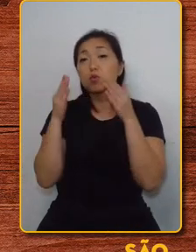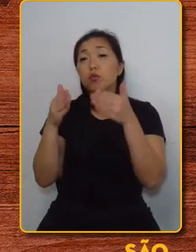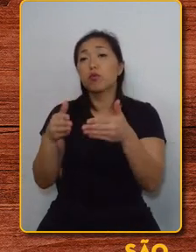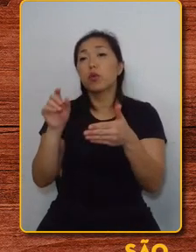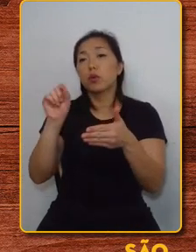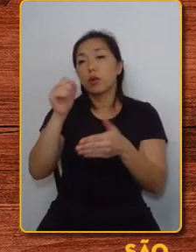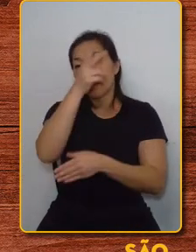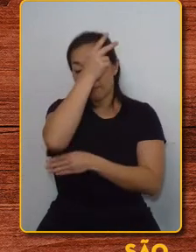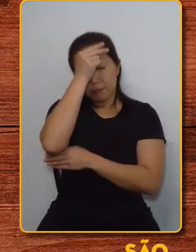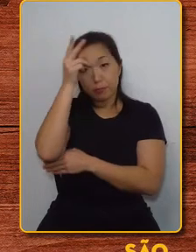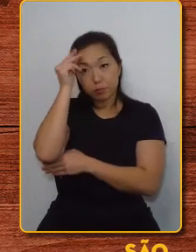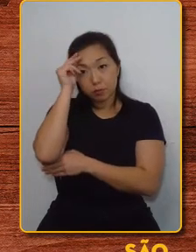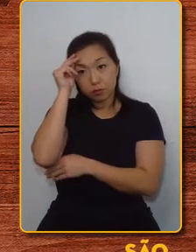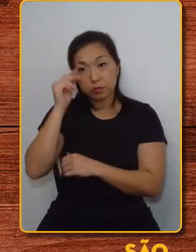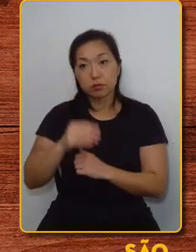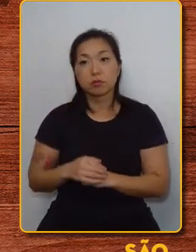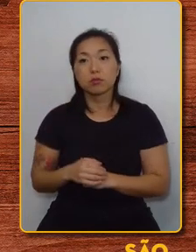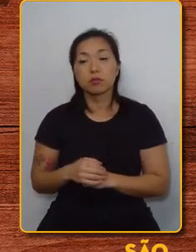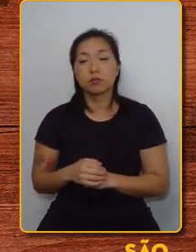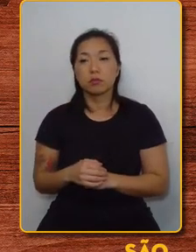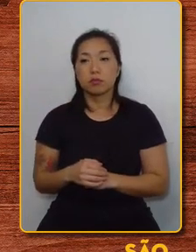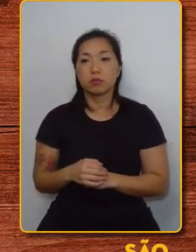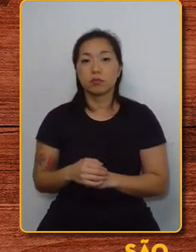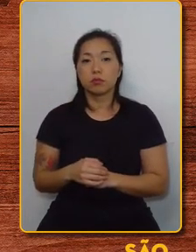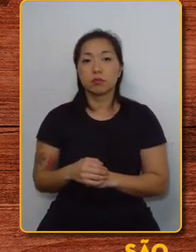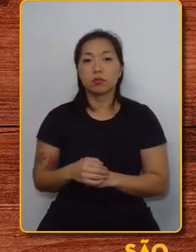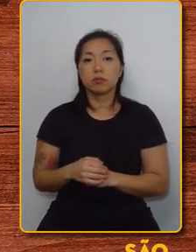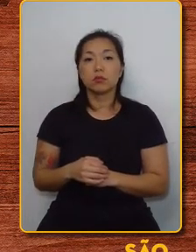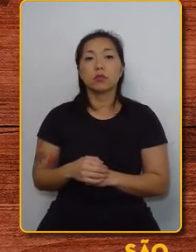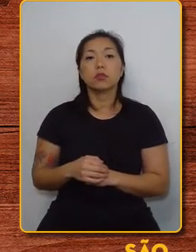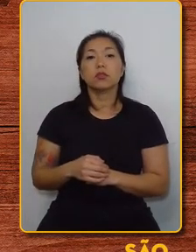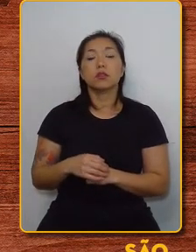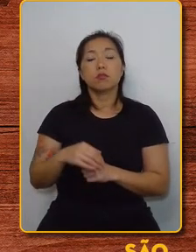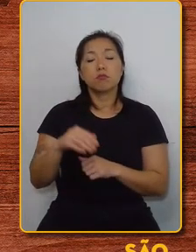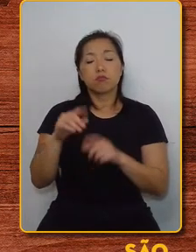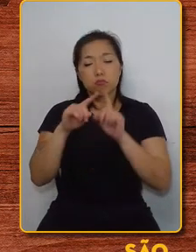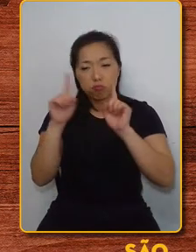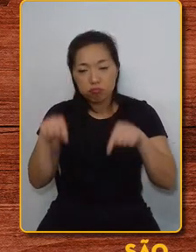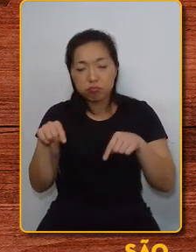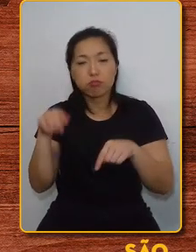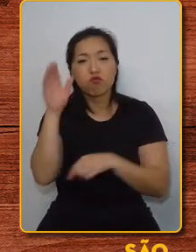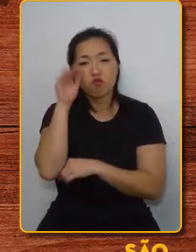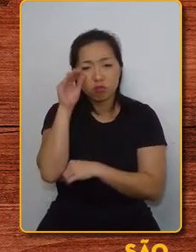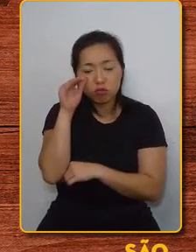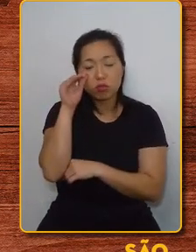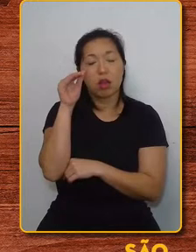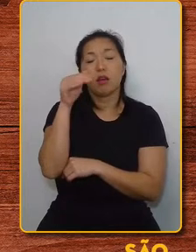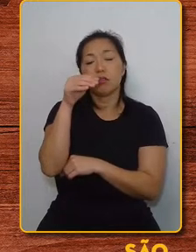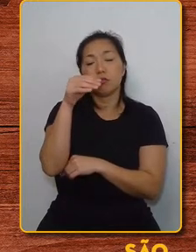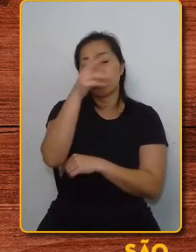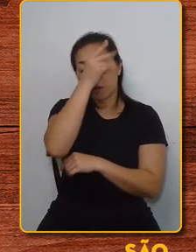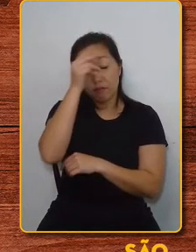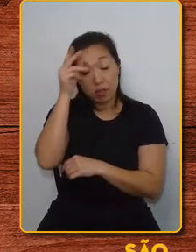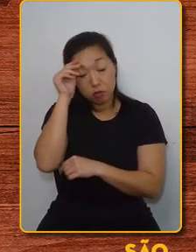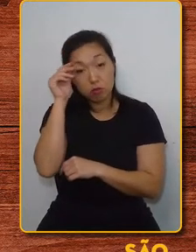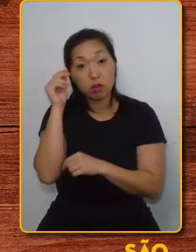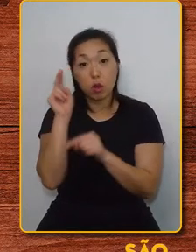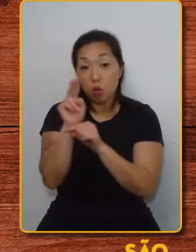município, para agentes municipais de segurança alimentar e nutricional, que